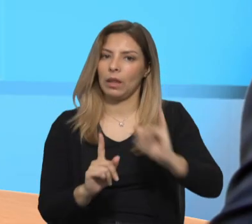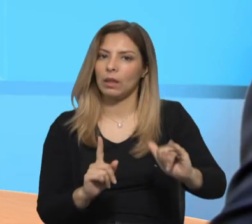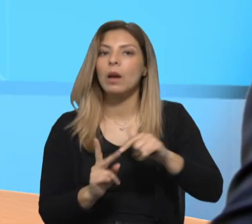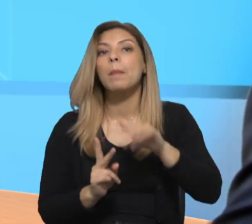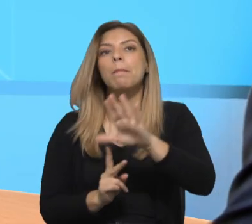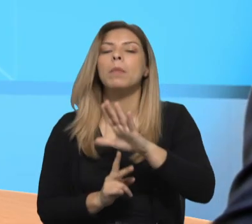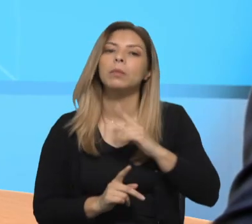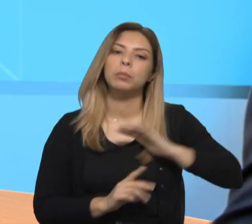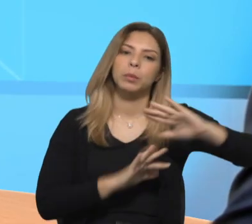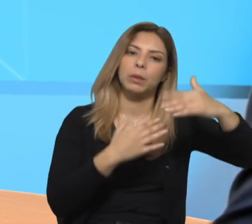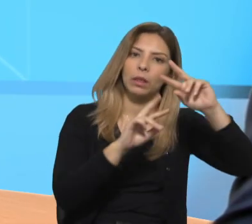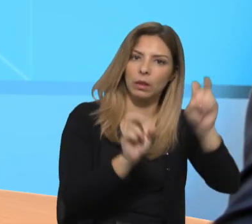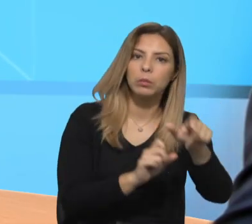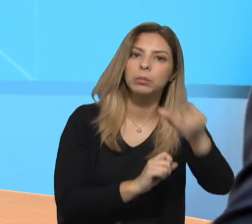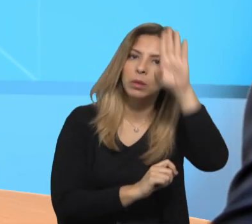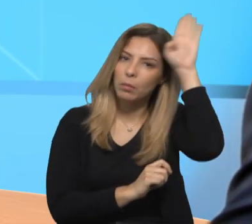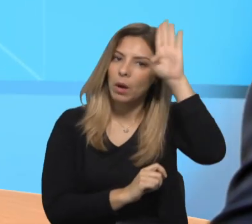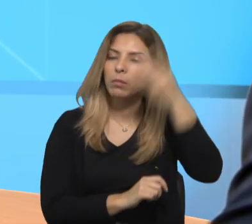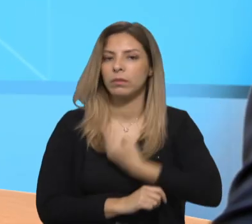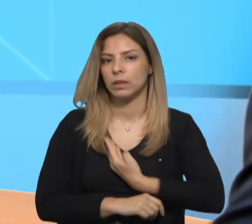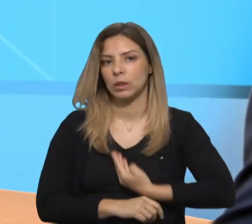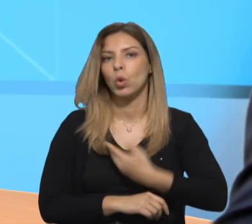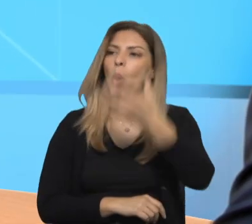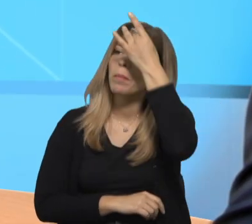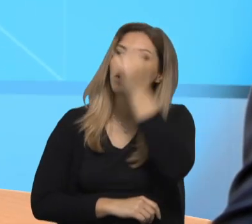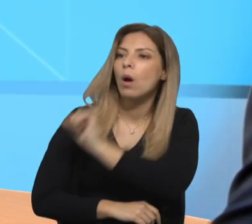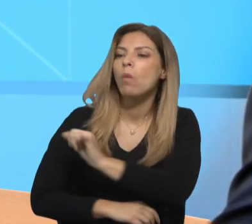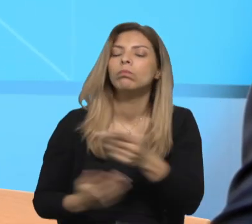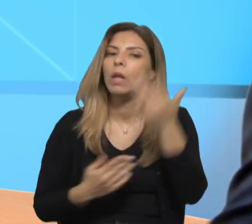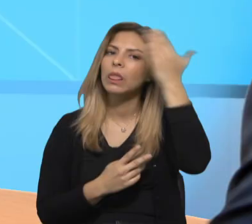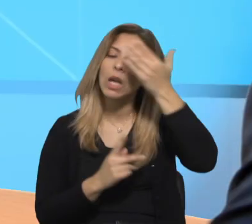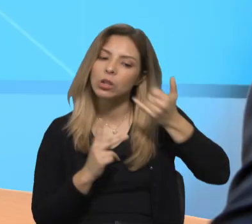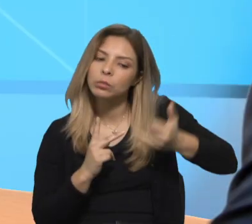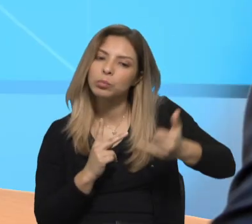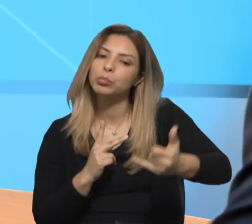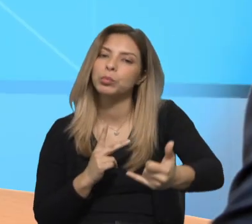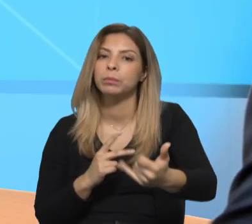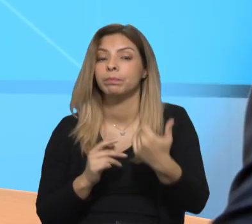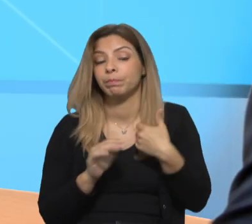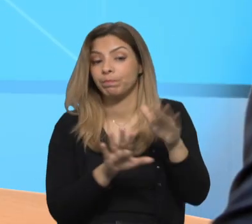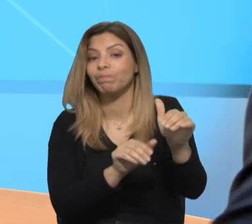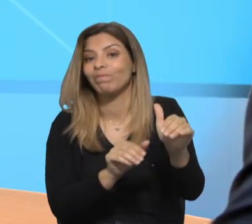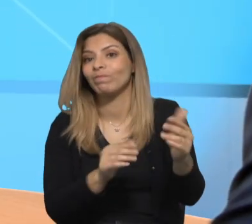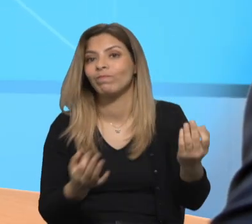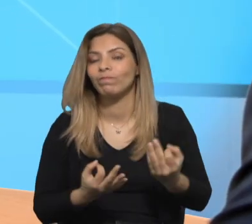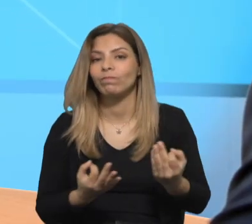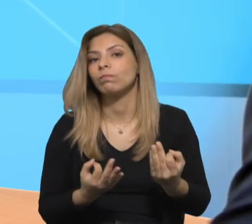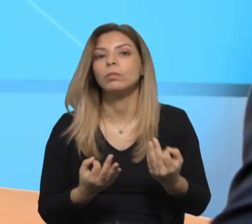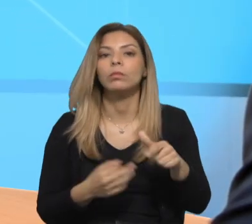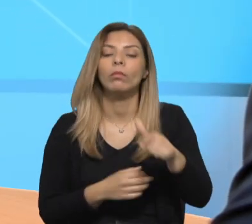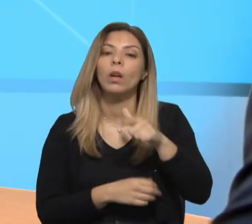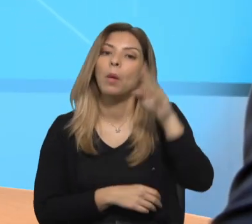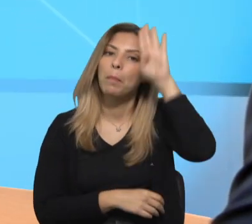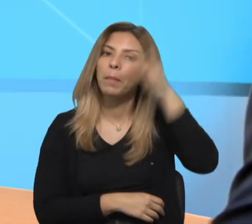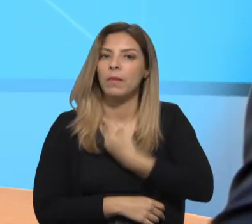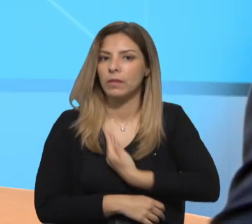Papa Francisco. Na sua opinião, estes dias em que nos despedimos, de facto, do Papa Francisco, é um